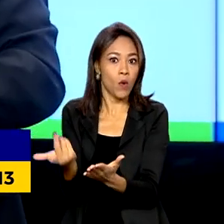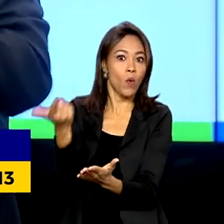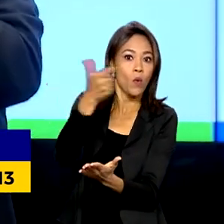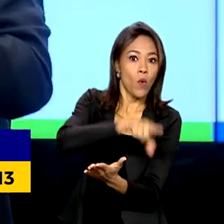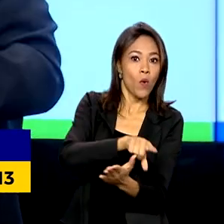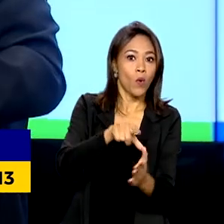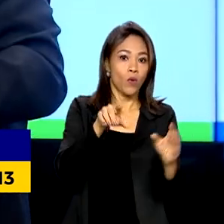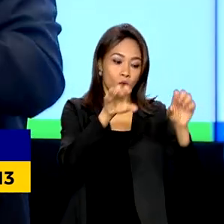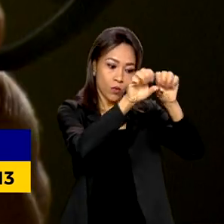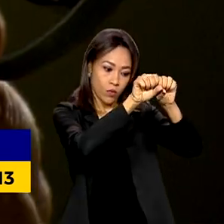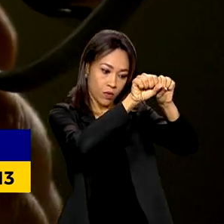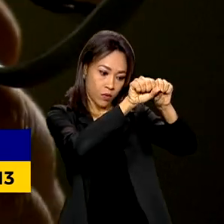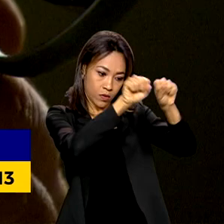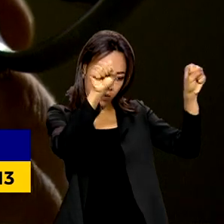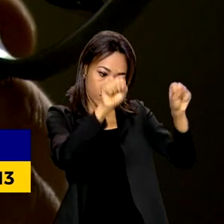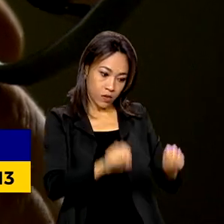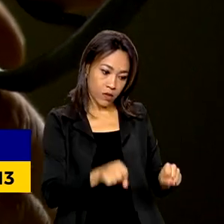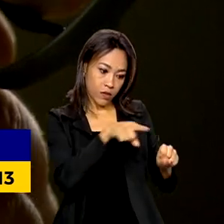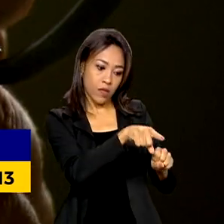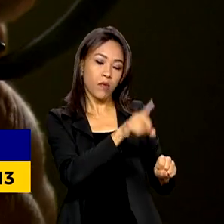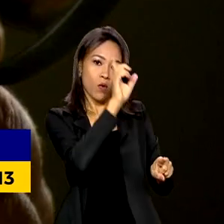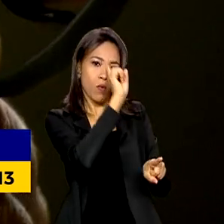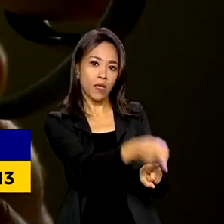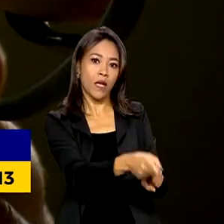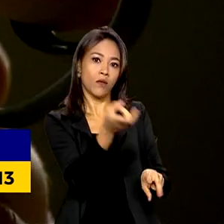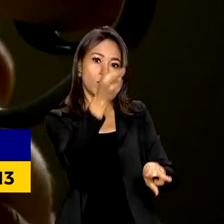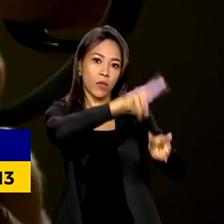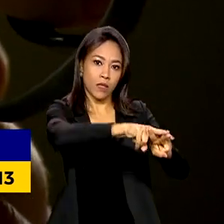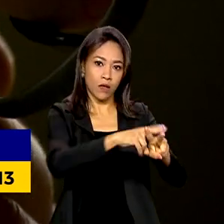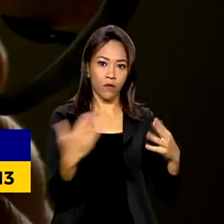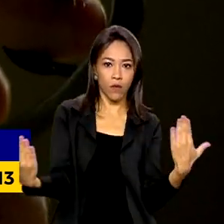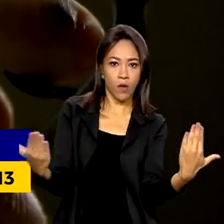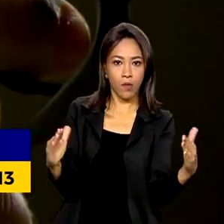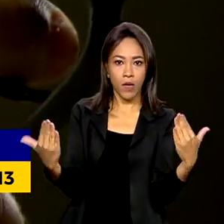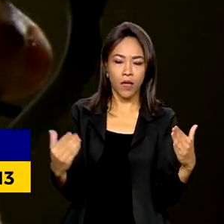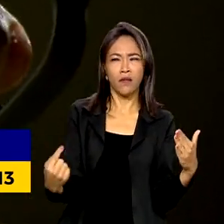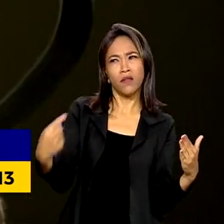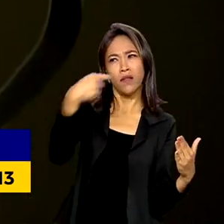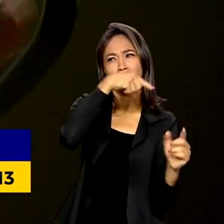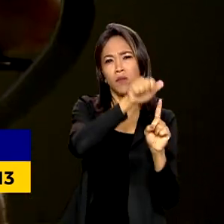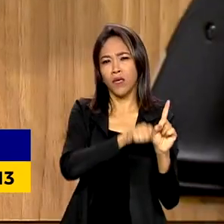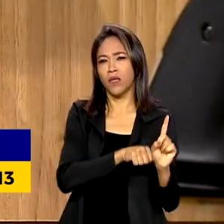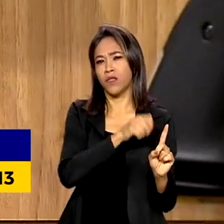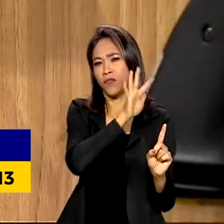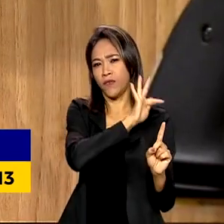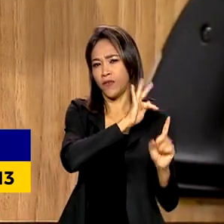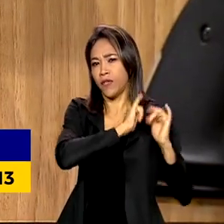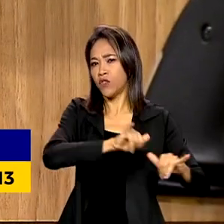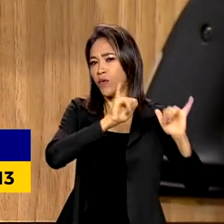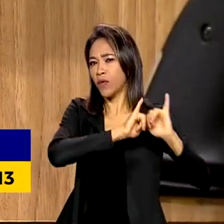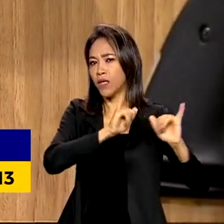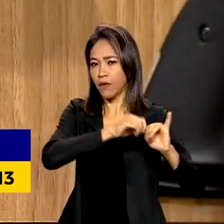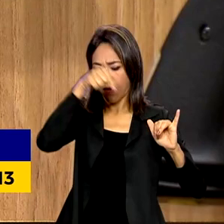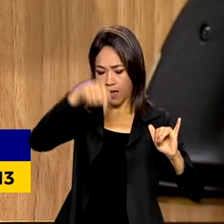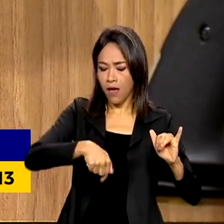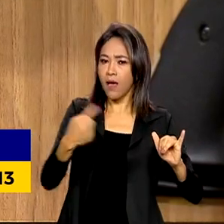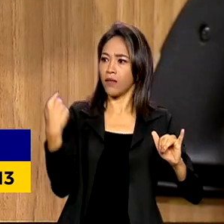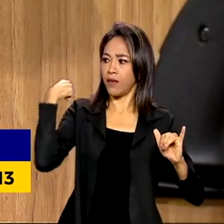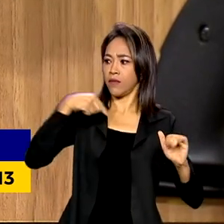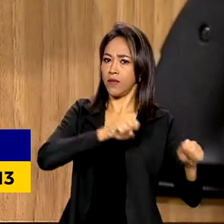de mandados de prisão desde o início da campanha em fevereiro até esta semana mais de